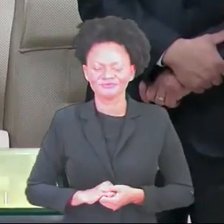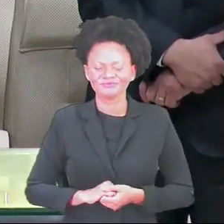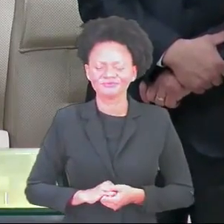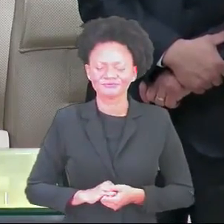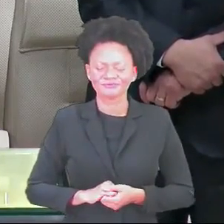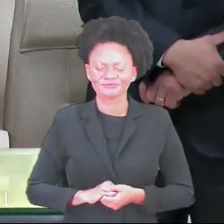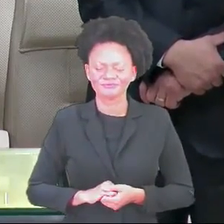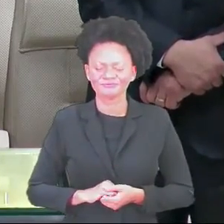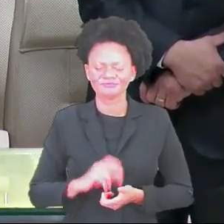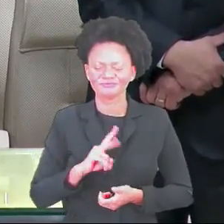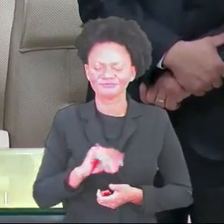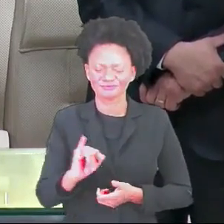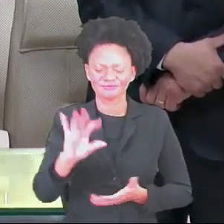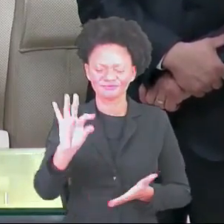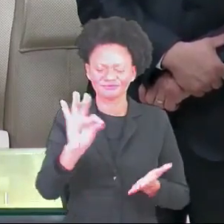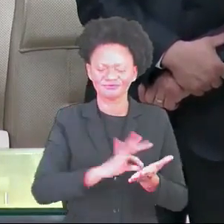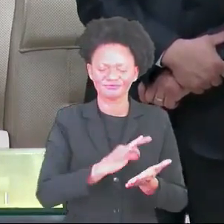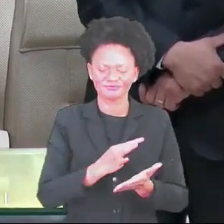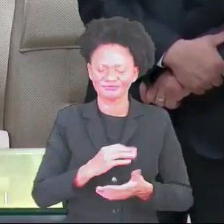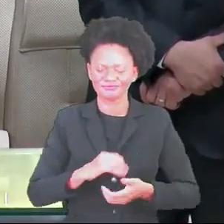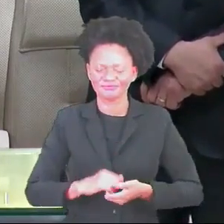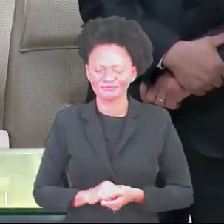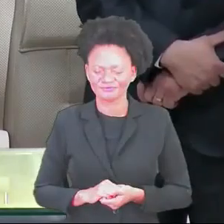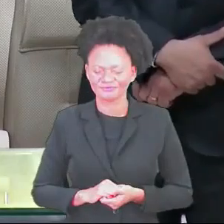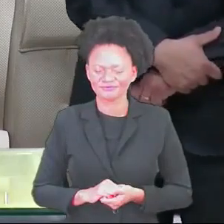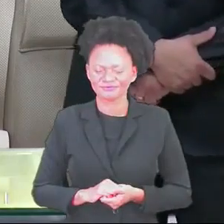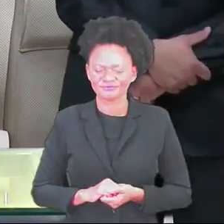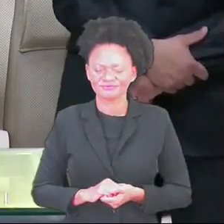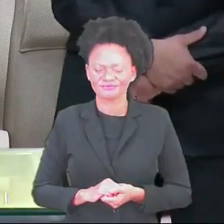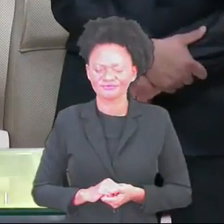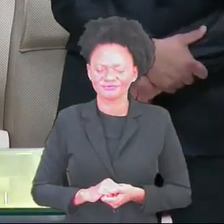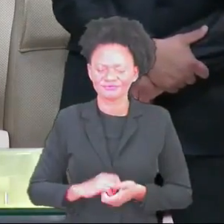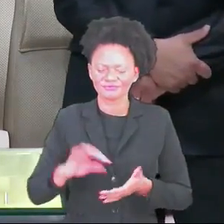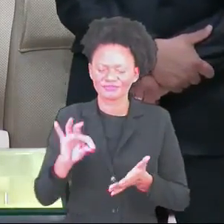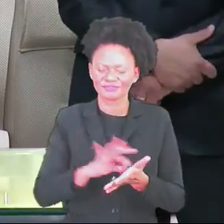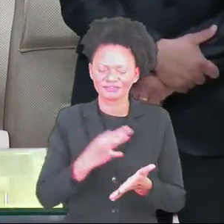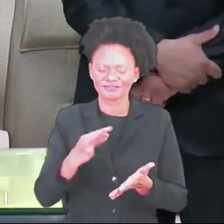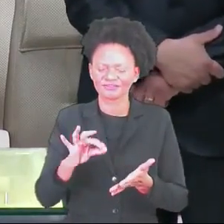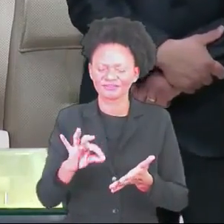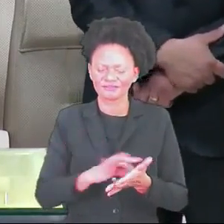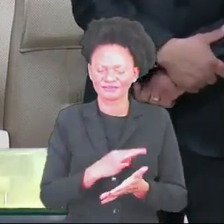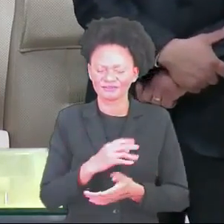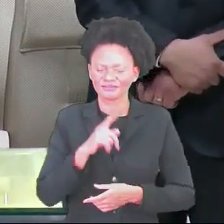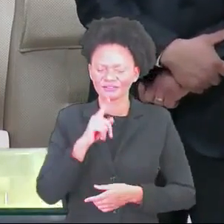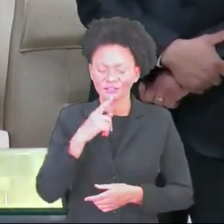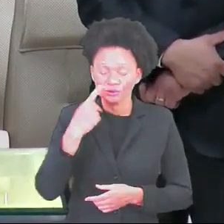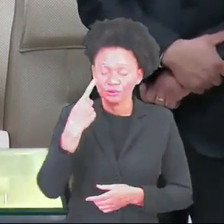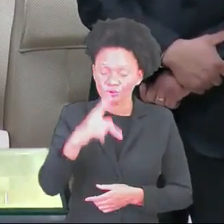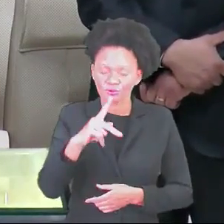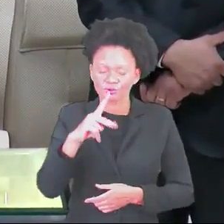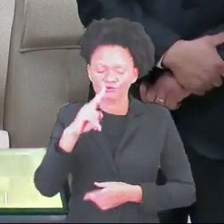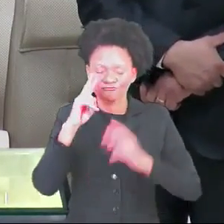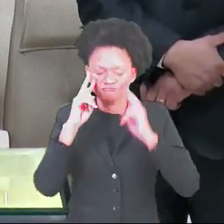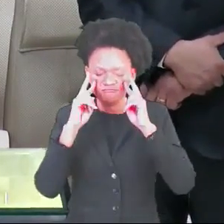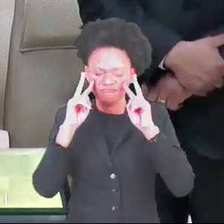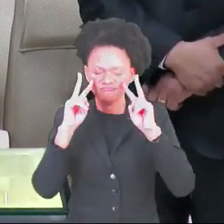ele assinará as três assinaturas e tu verás